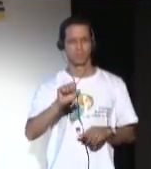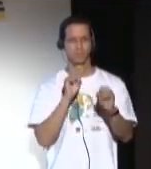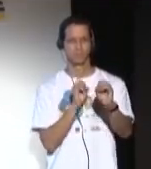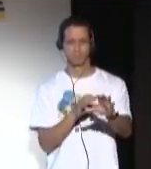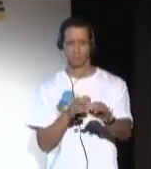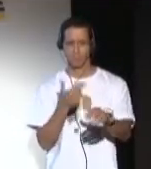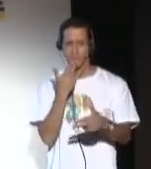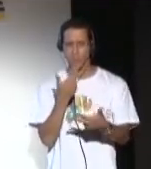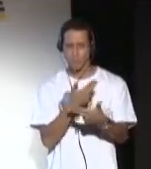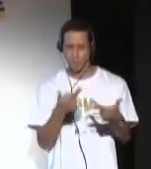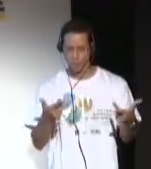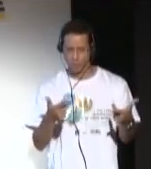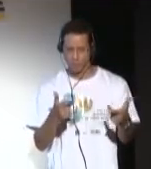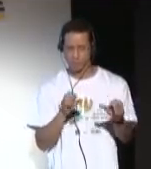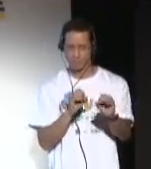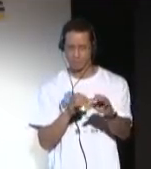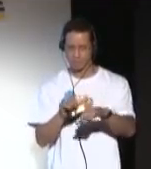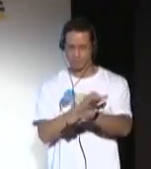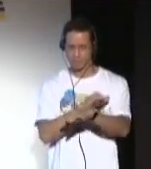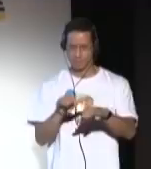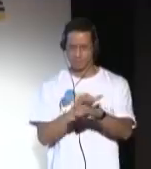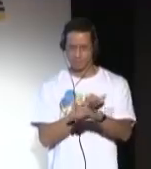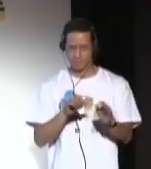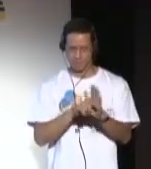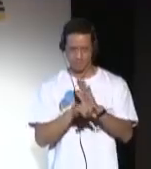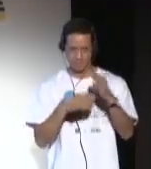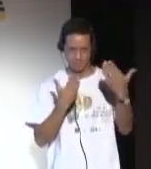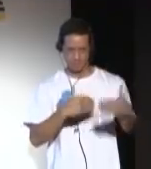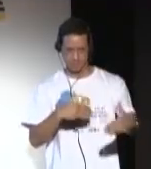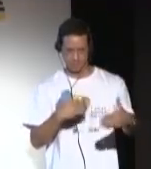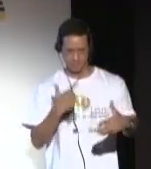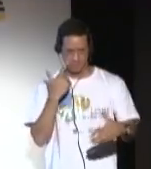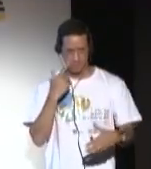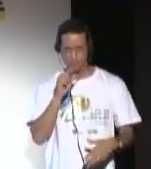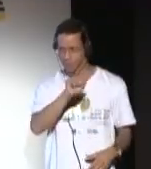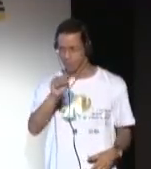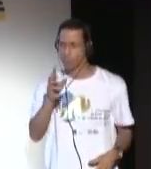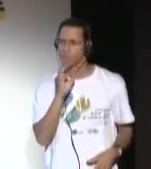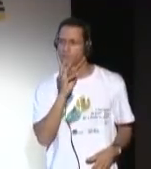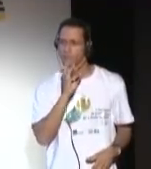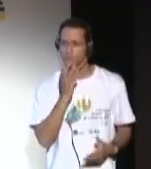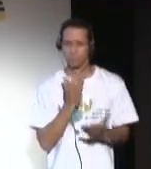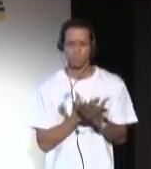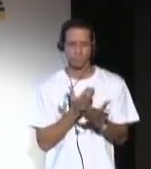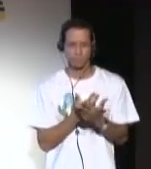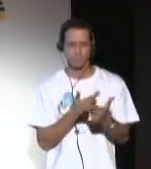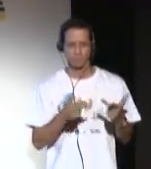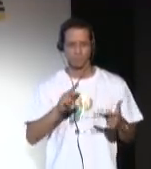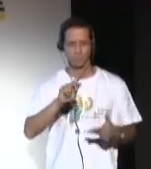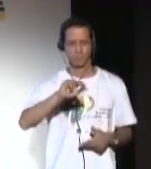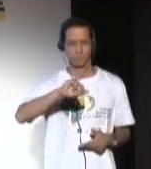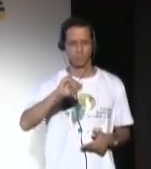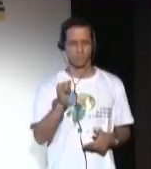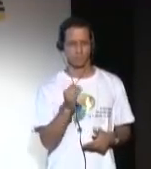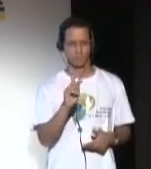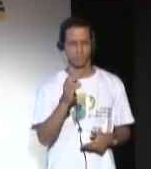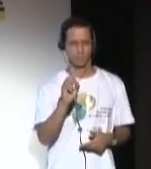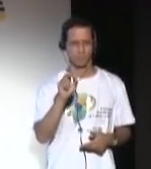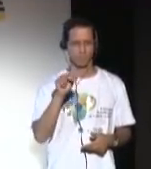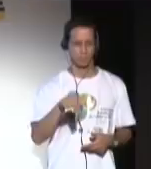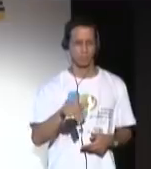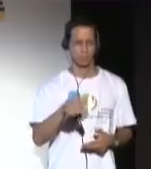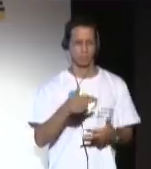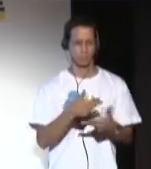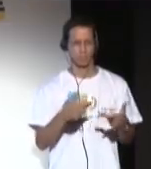uma coisa sobre estratégias de avaliação. Alguns de vocês podem conhecer o trabalho de estudiosos como John Hattie, Dylan Wiliam